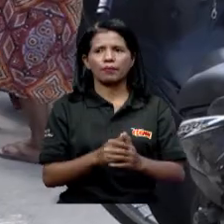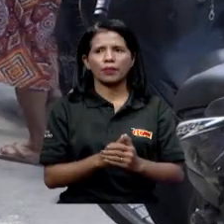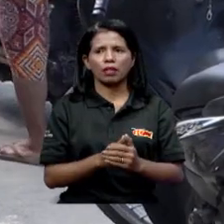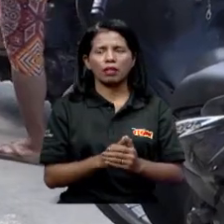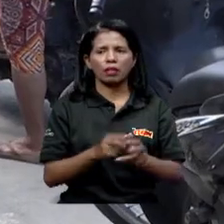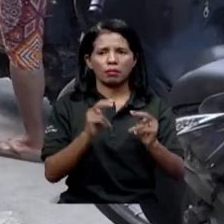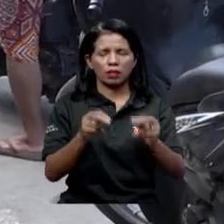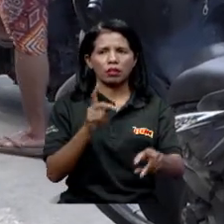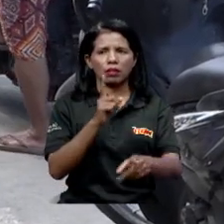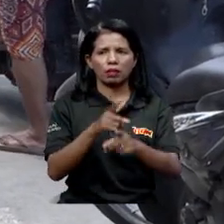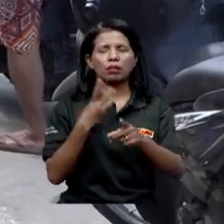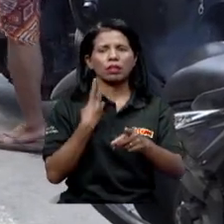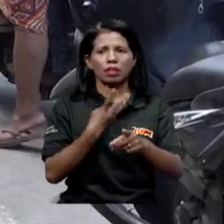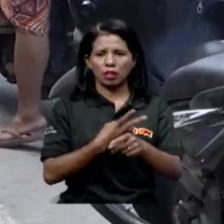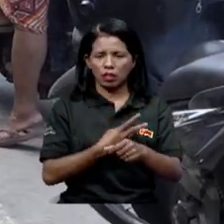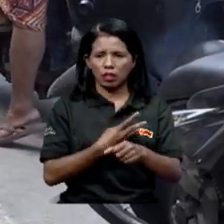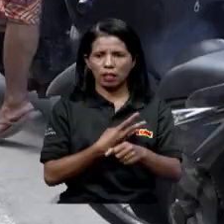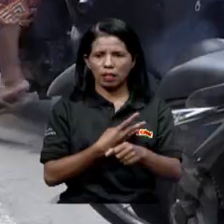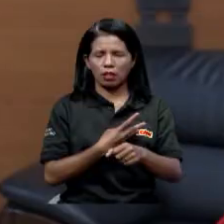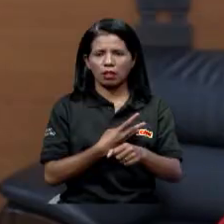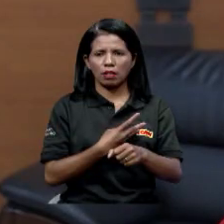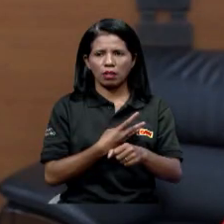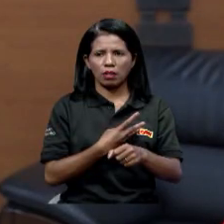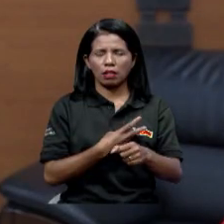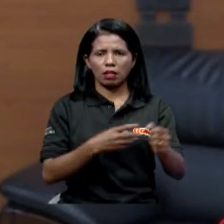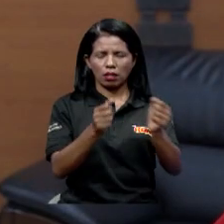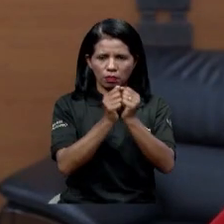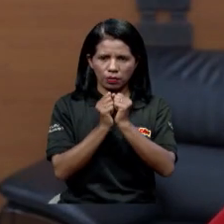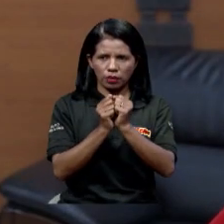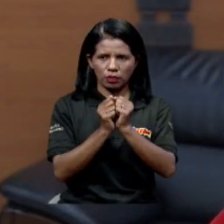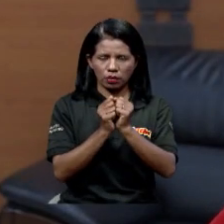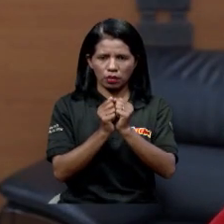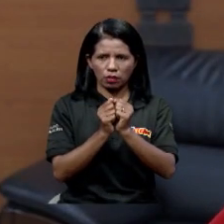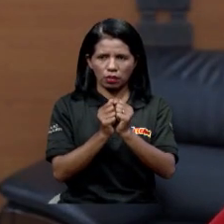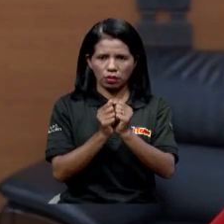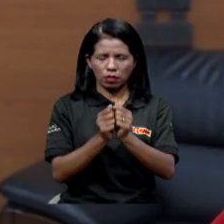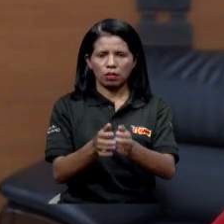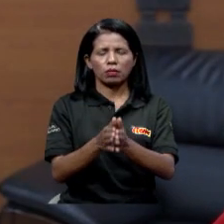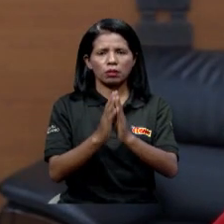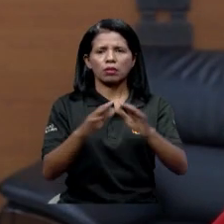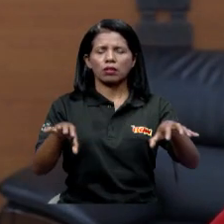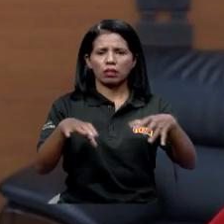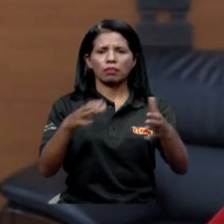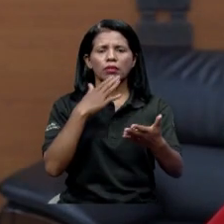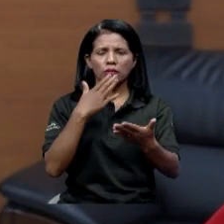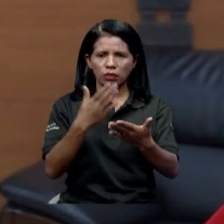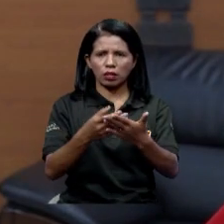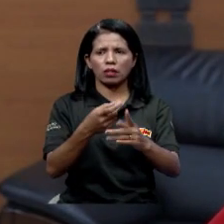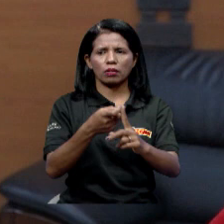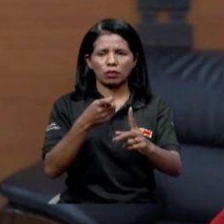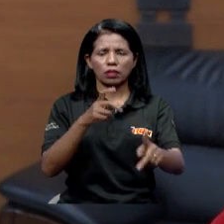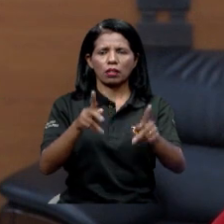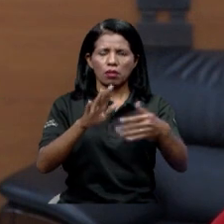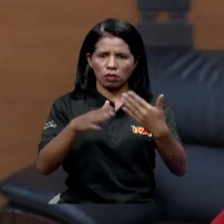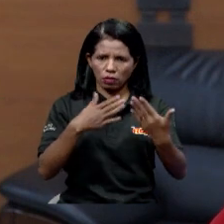unic ita atu a moto usumos colaboração dia com se itenia população